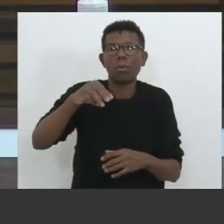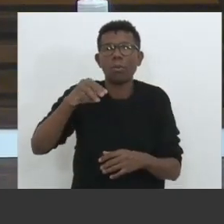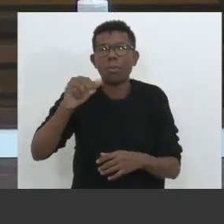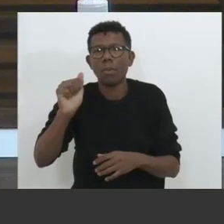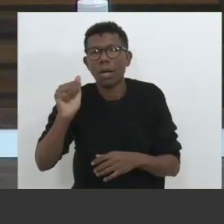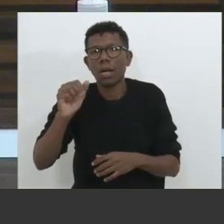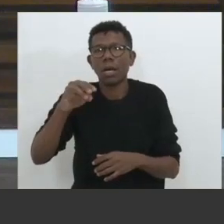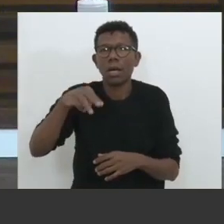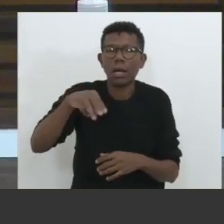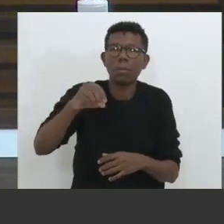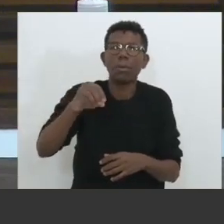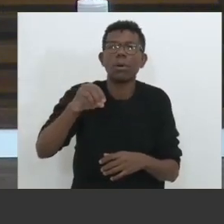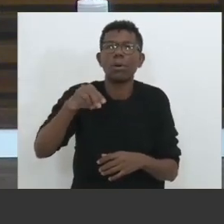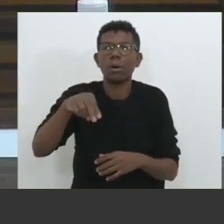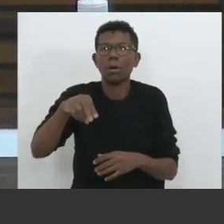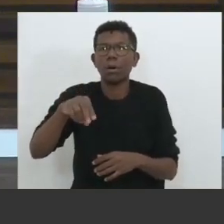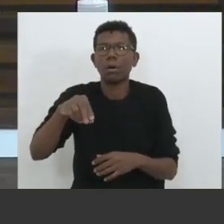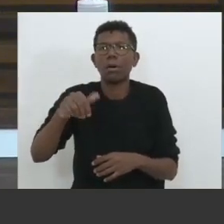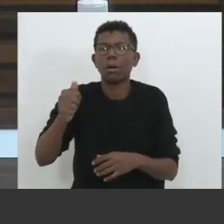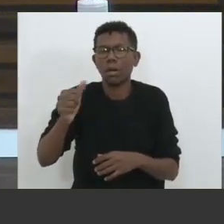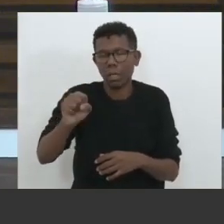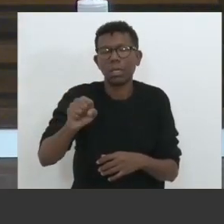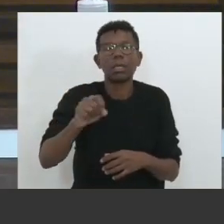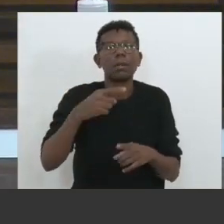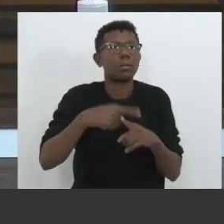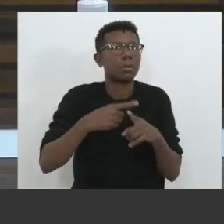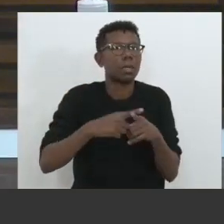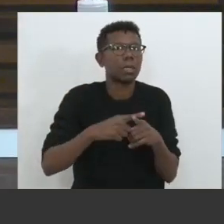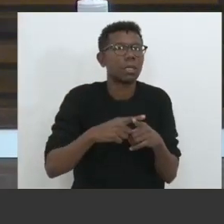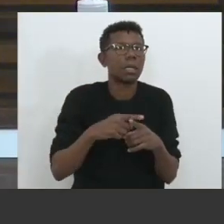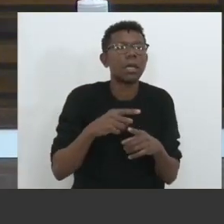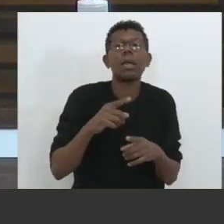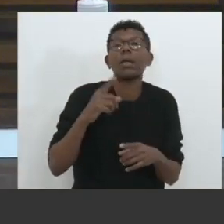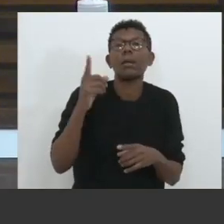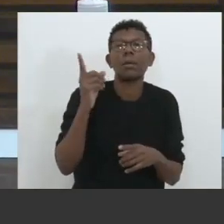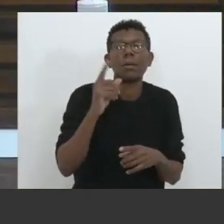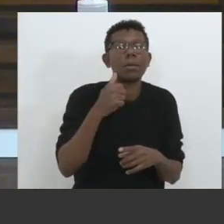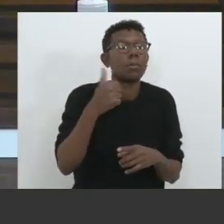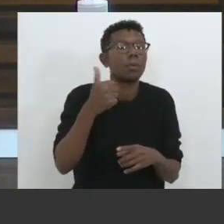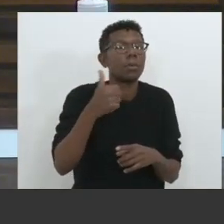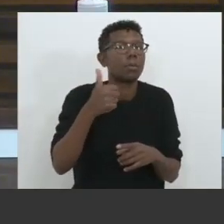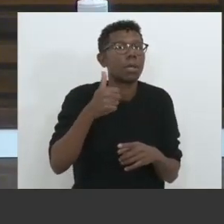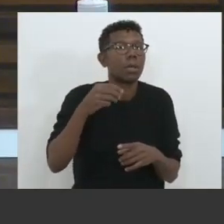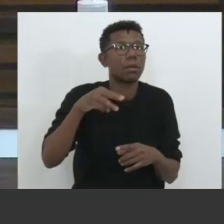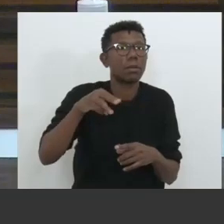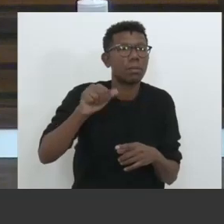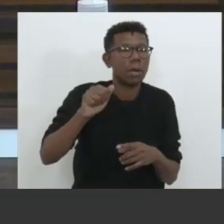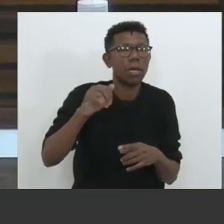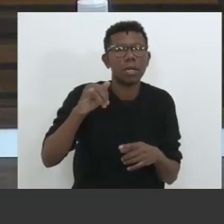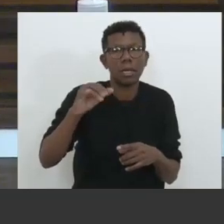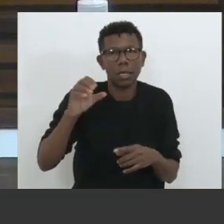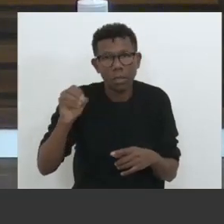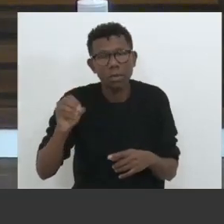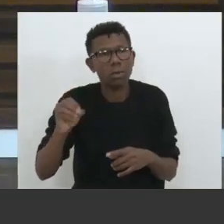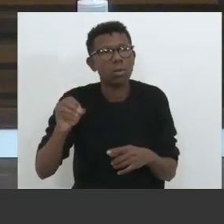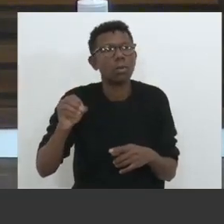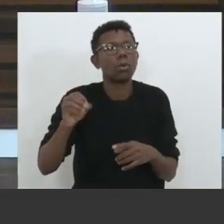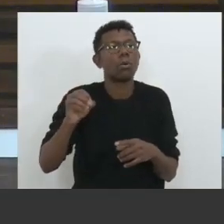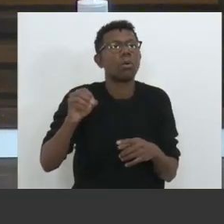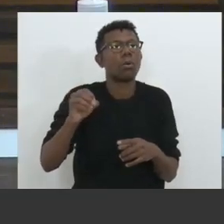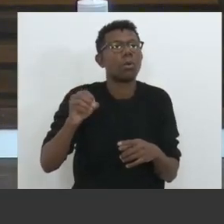anos porque foi em 94 né Primeiro de Maio de 2 de de 94 que o oon Sena faleceu Primeiro de Maio